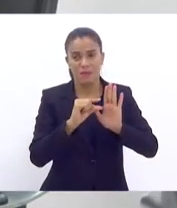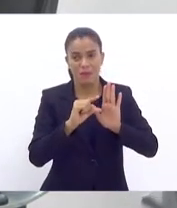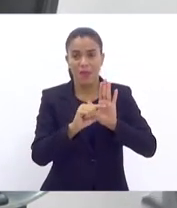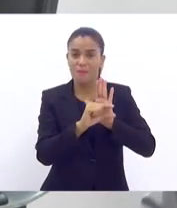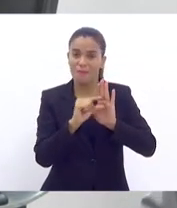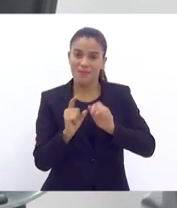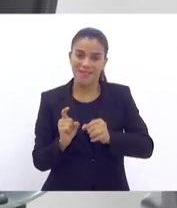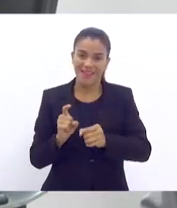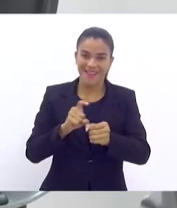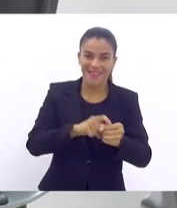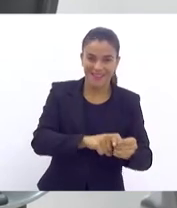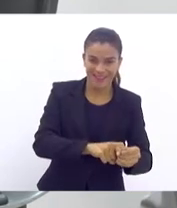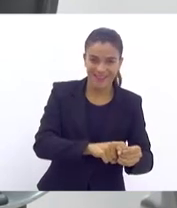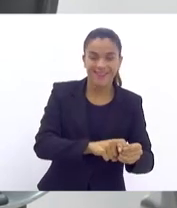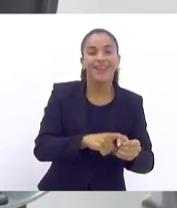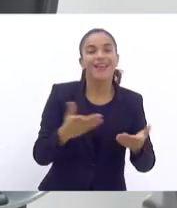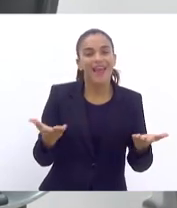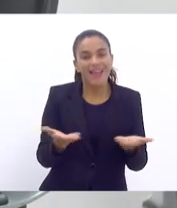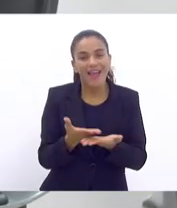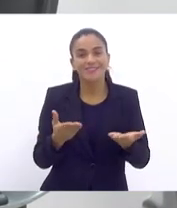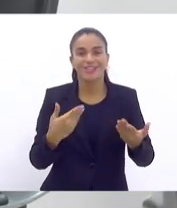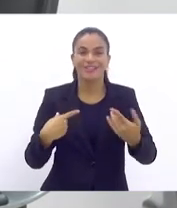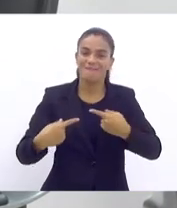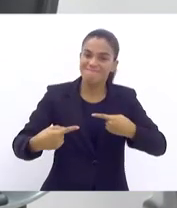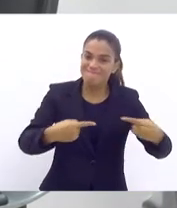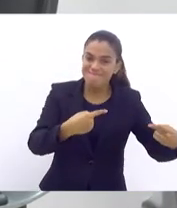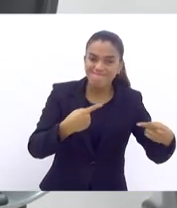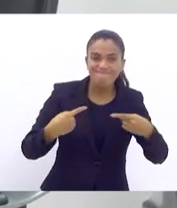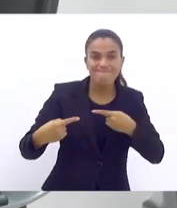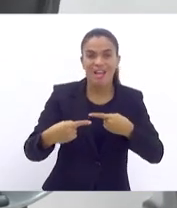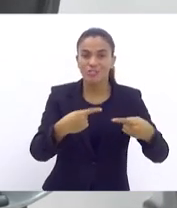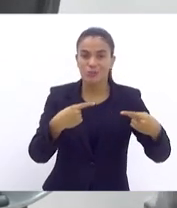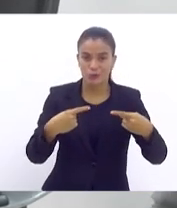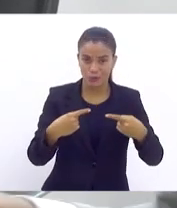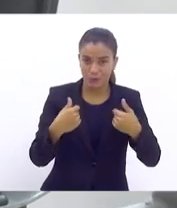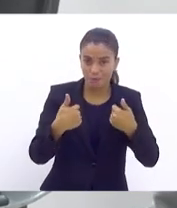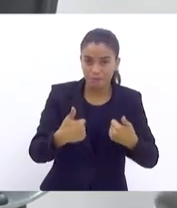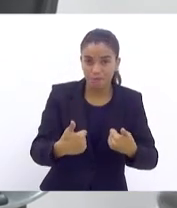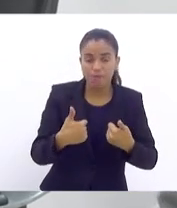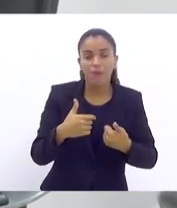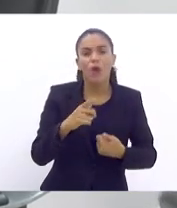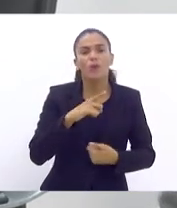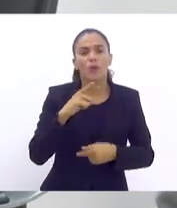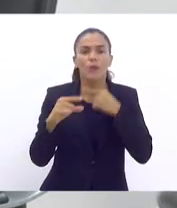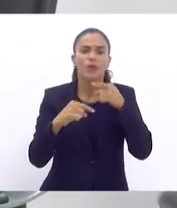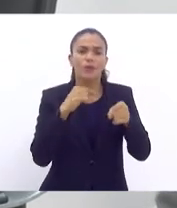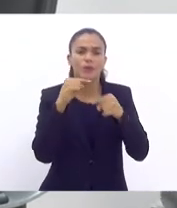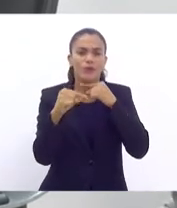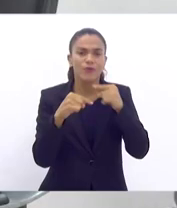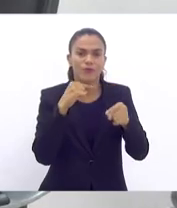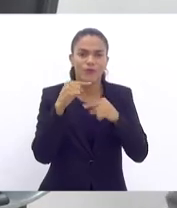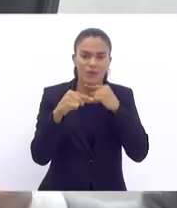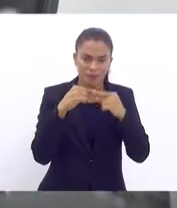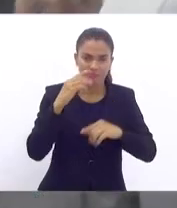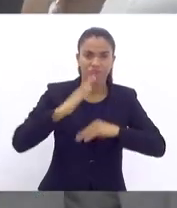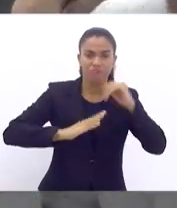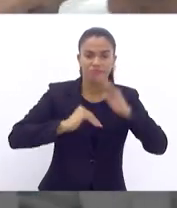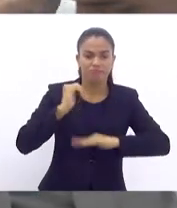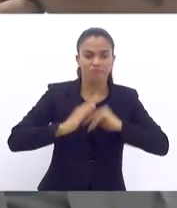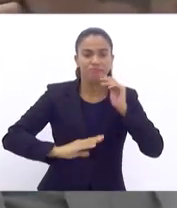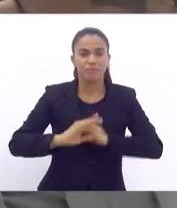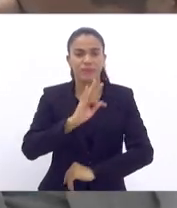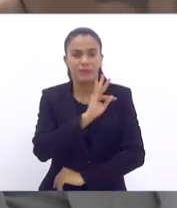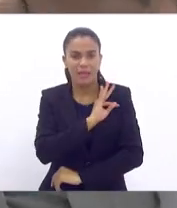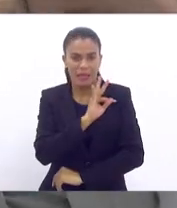retorna e a gente promove efetivamente a discussão eu tenho eu tenho uma dúvida técnica sobre a questão de